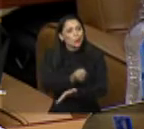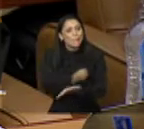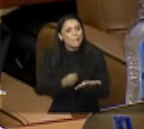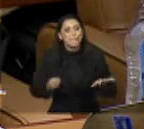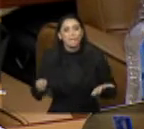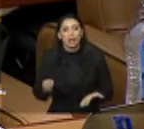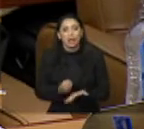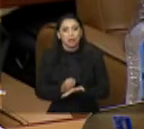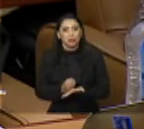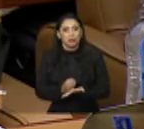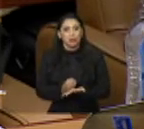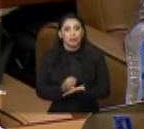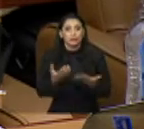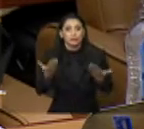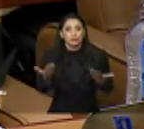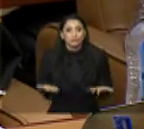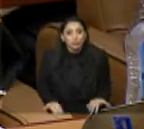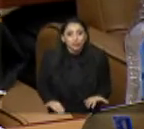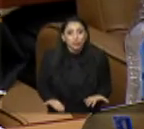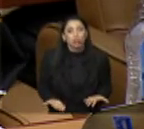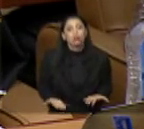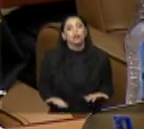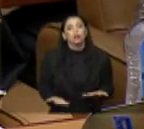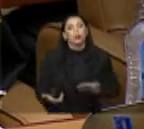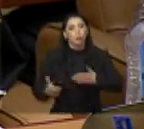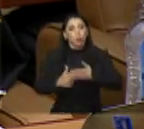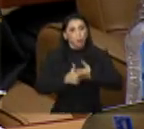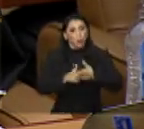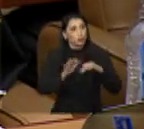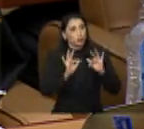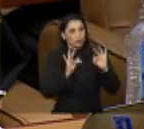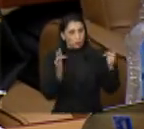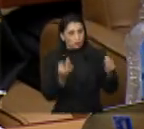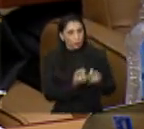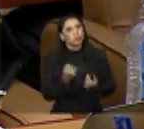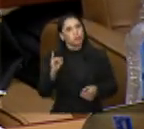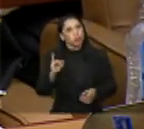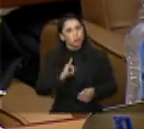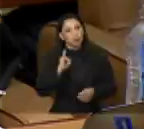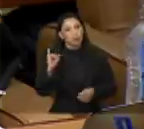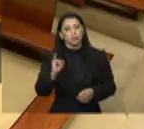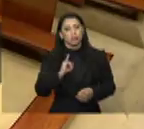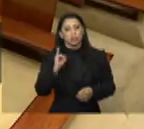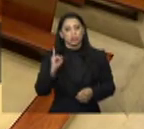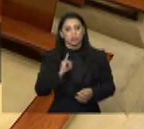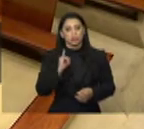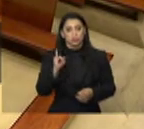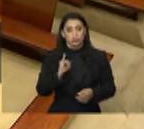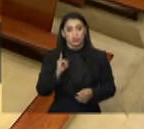embora o papel da família seja determinante na formação da criança